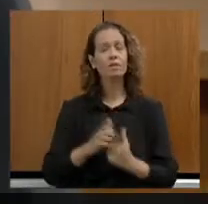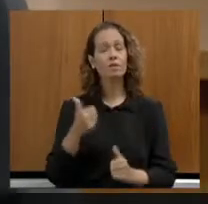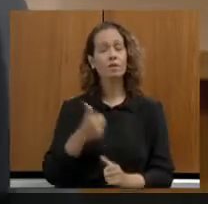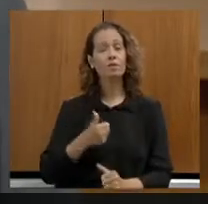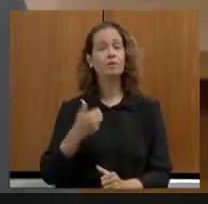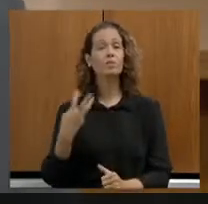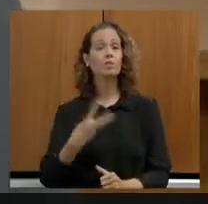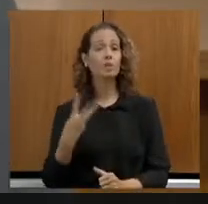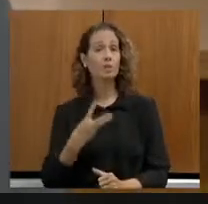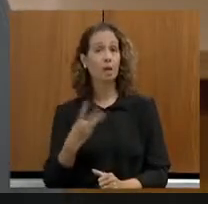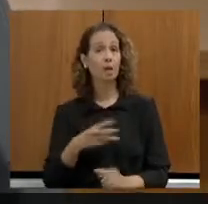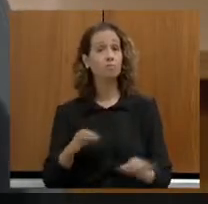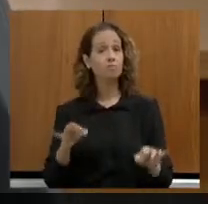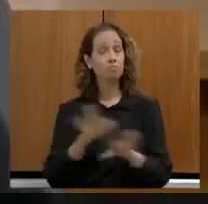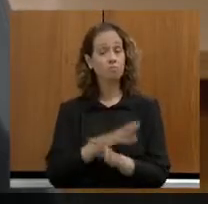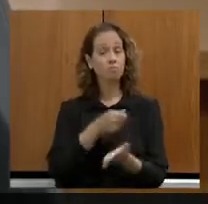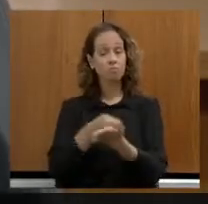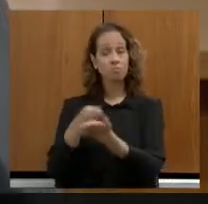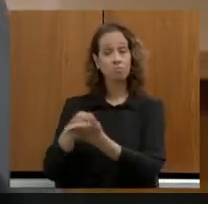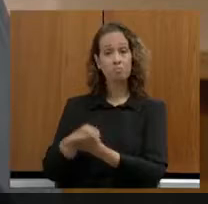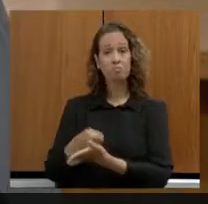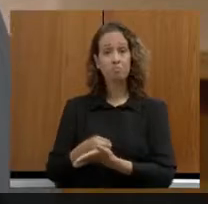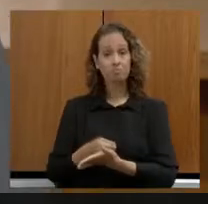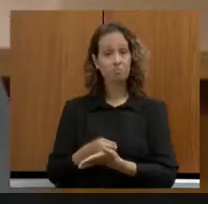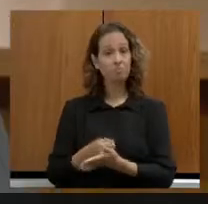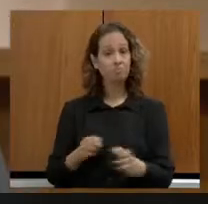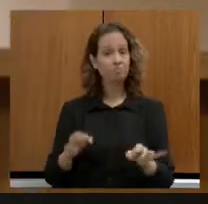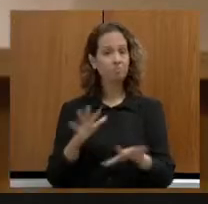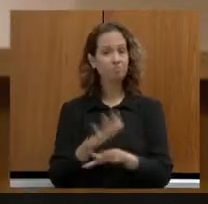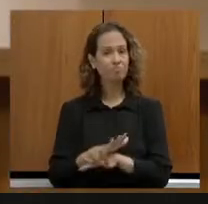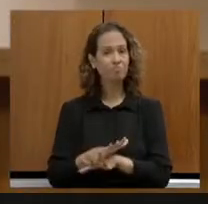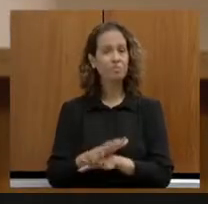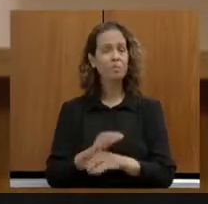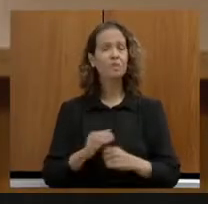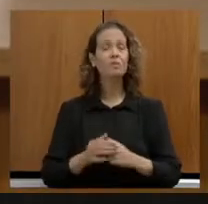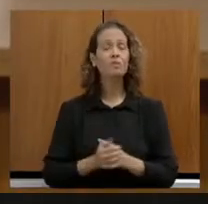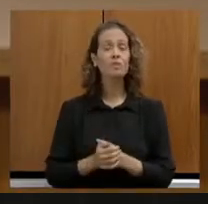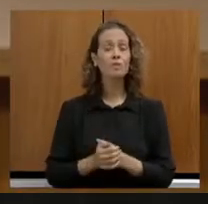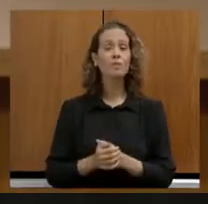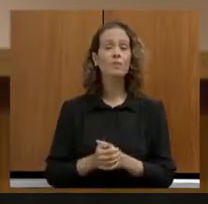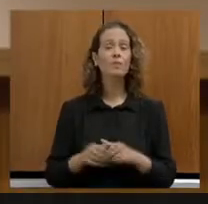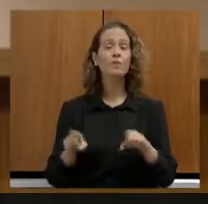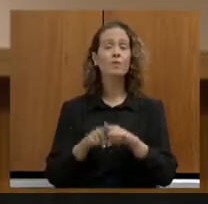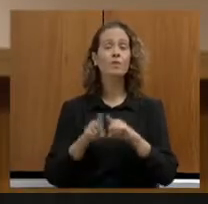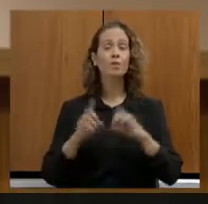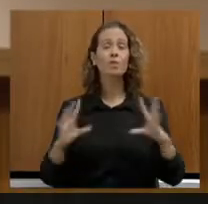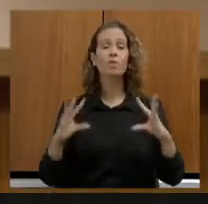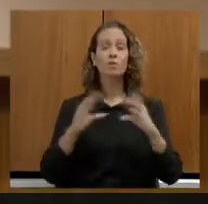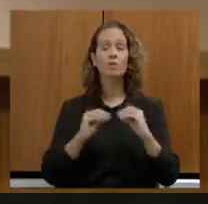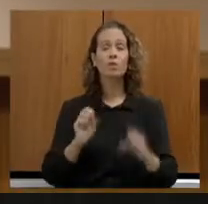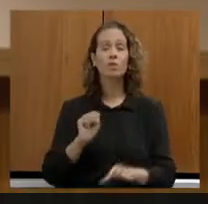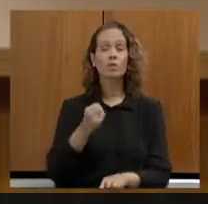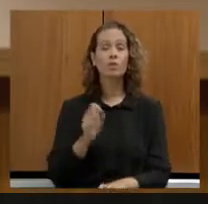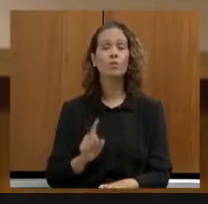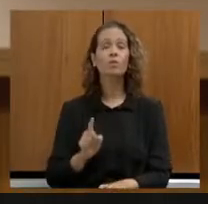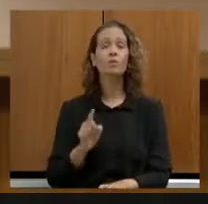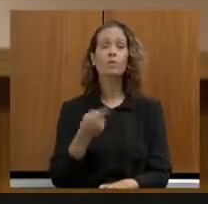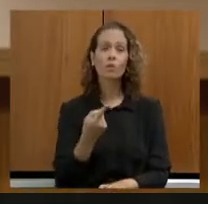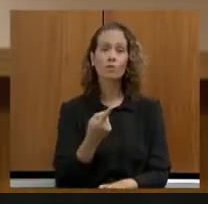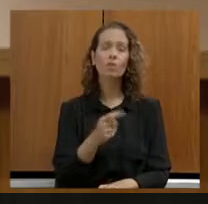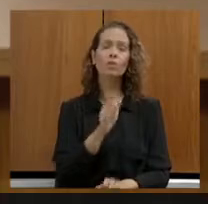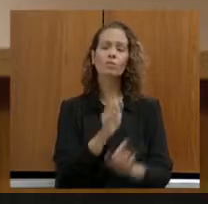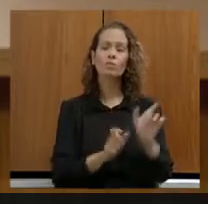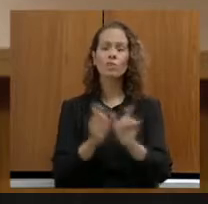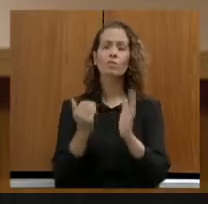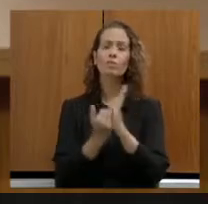13º ainda no ano vigente e as concluir né as-8000 nomeações